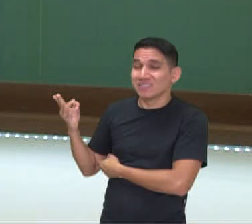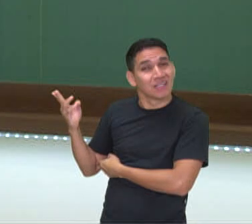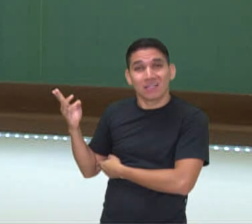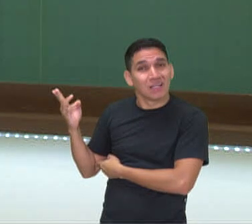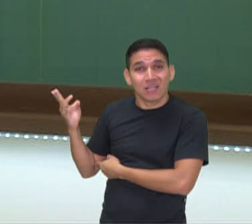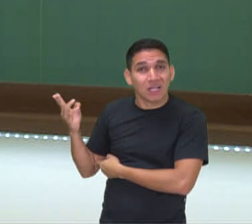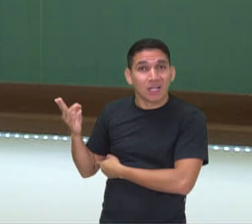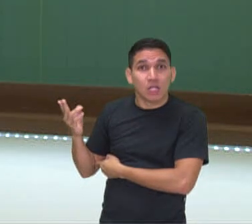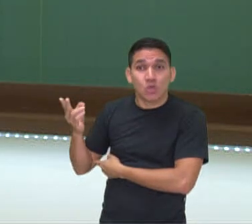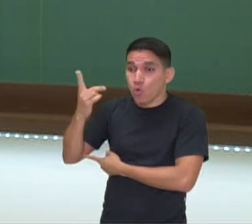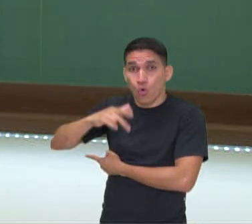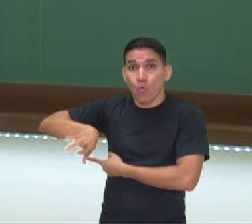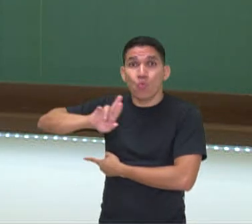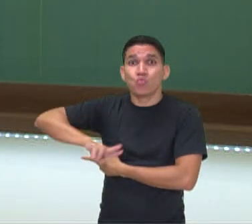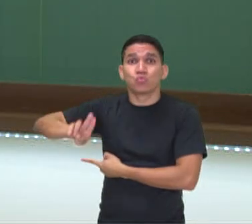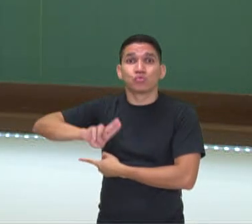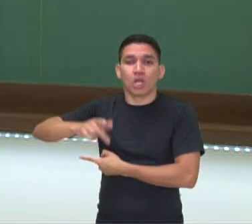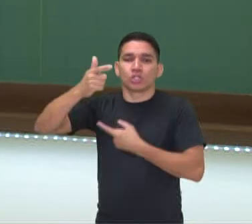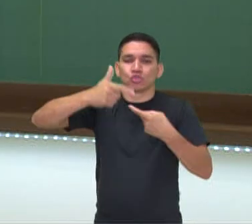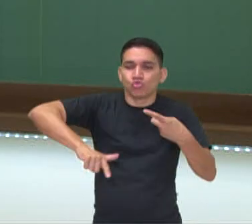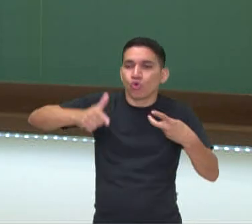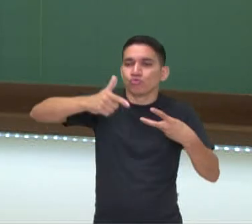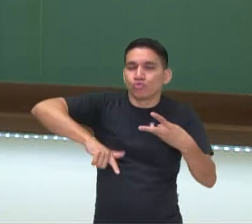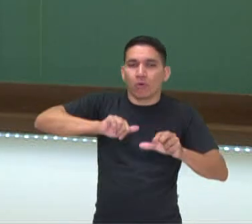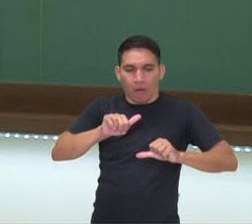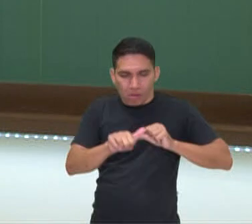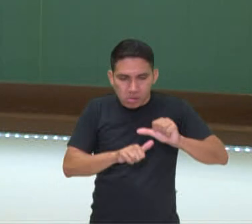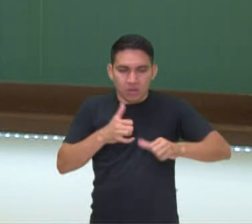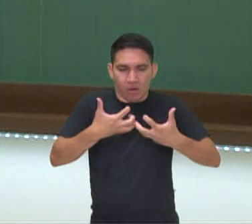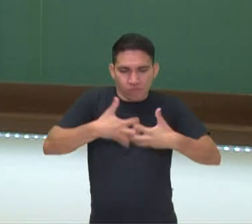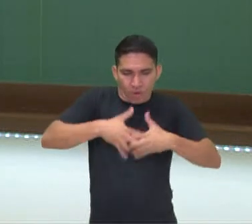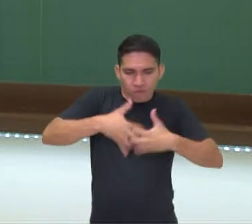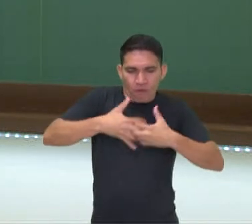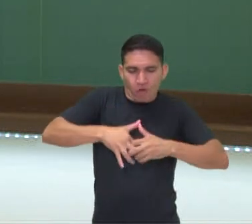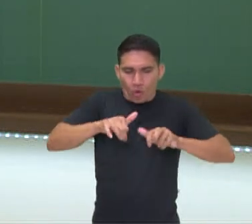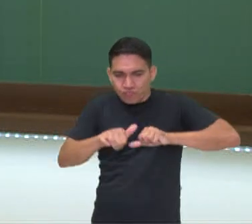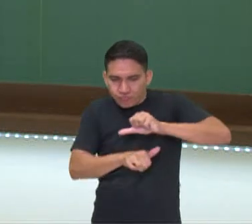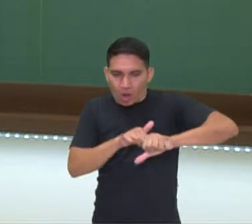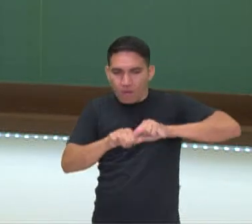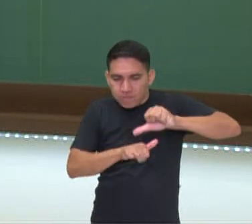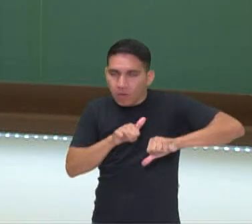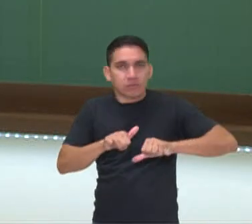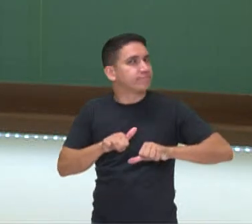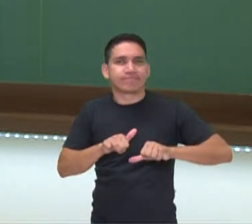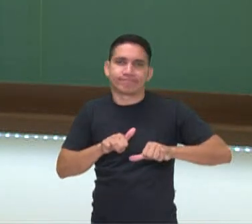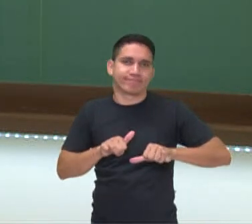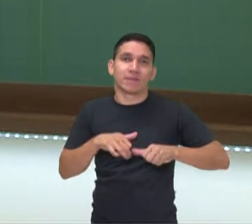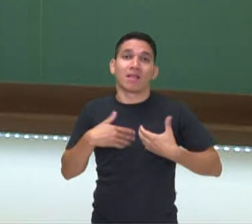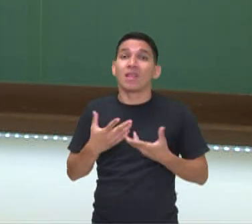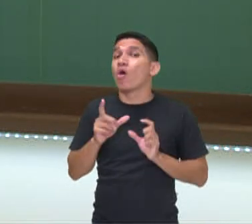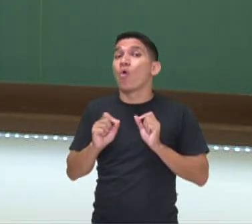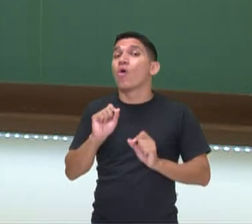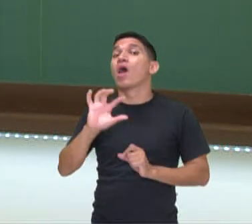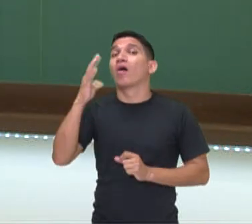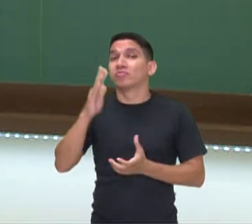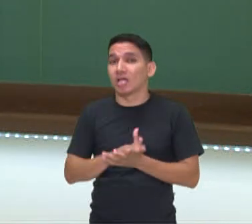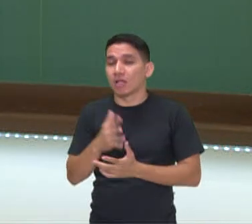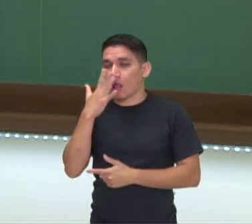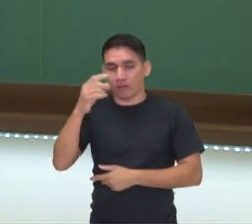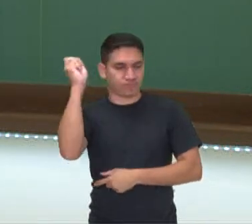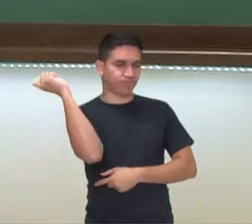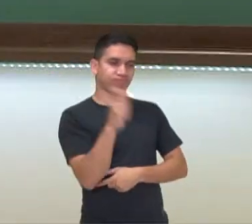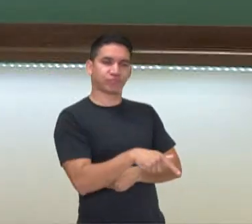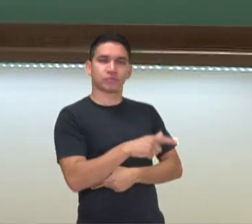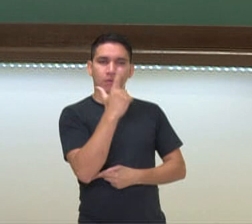são reutilizáveis, não são sequer recicladas. E o que acontece? Elas acabam sendo